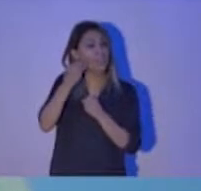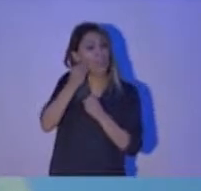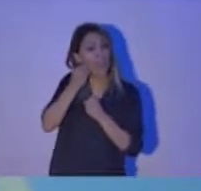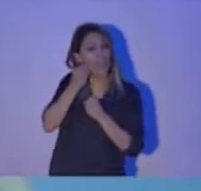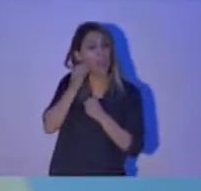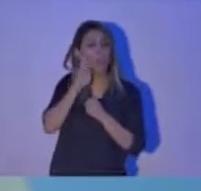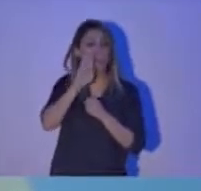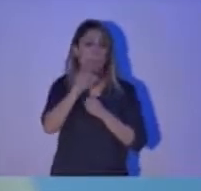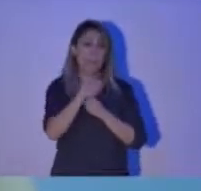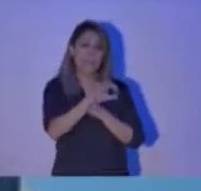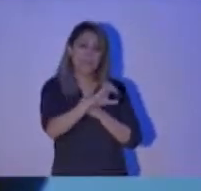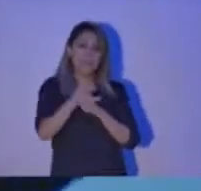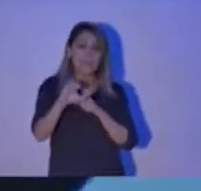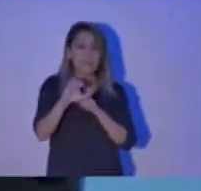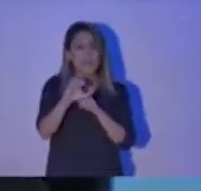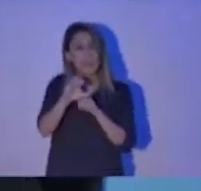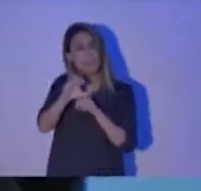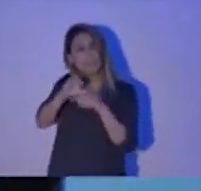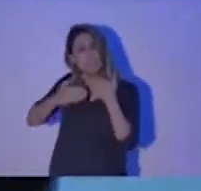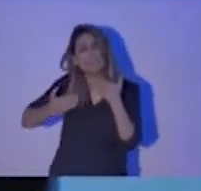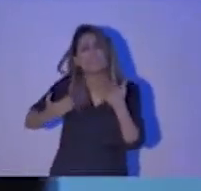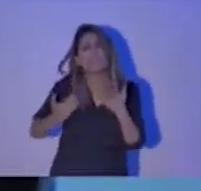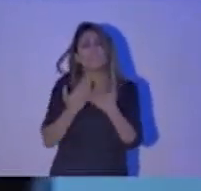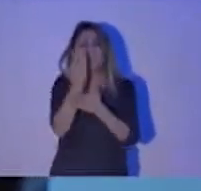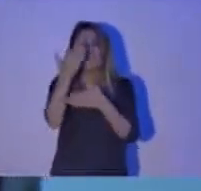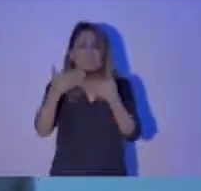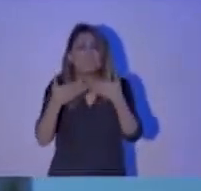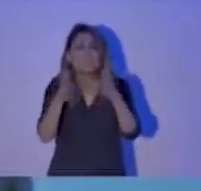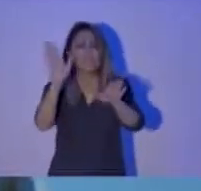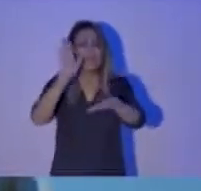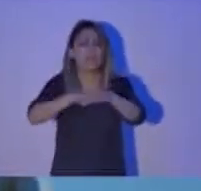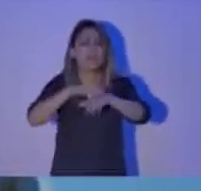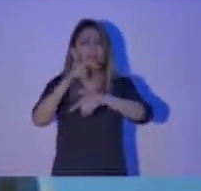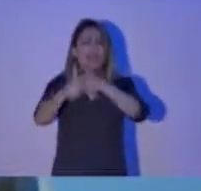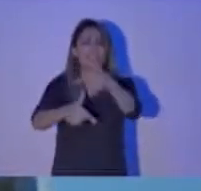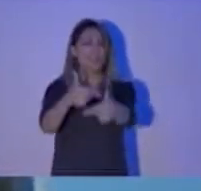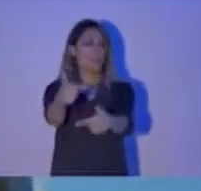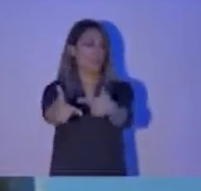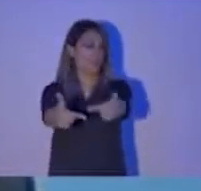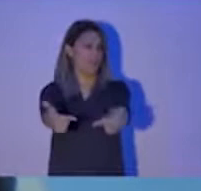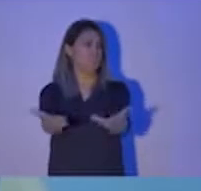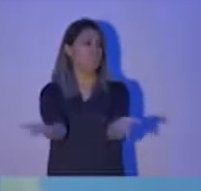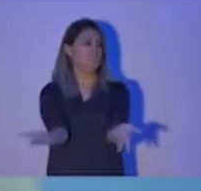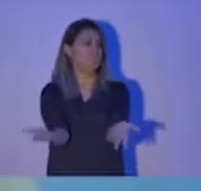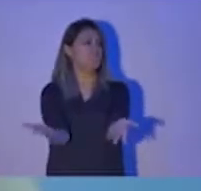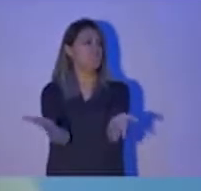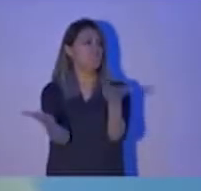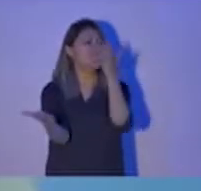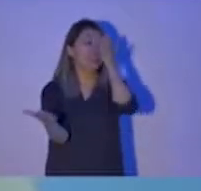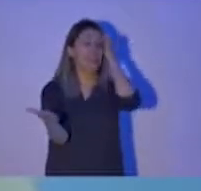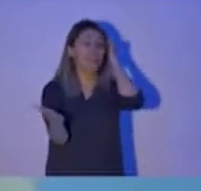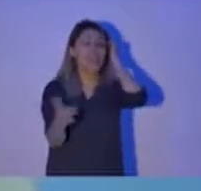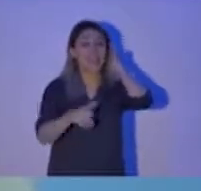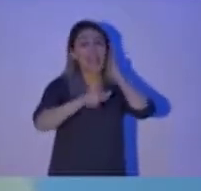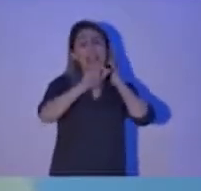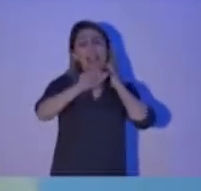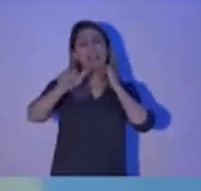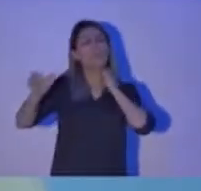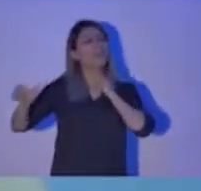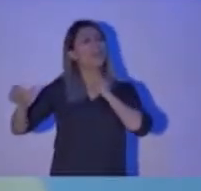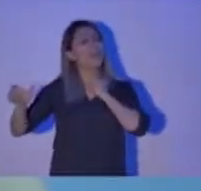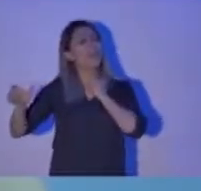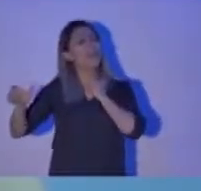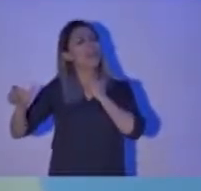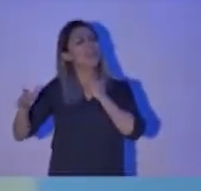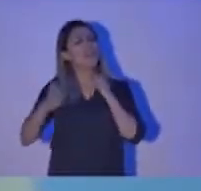base. Até para aproveitar um esforço que já foi colocado nisso. Então, quem é ativista